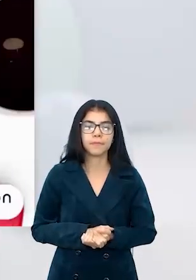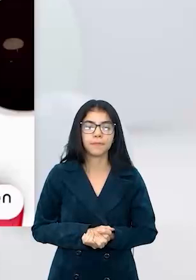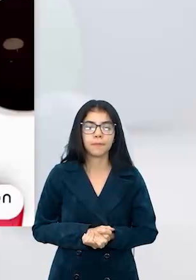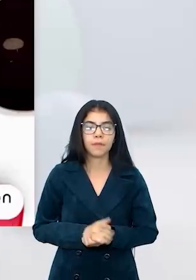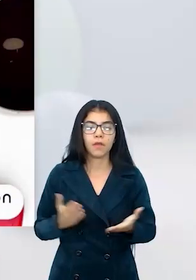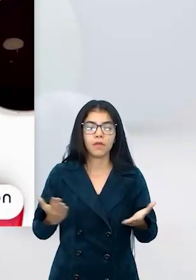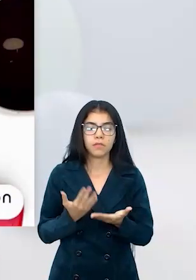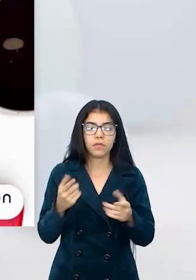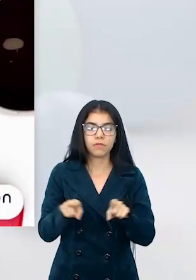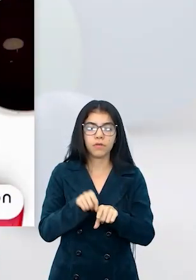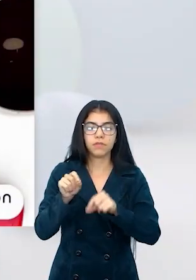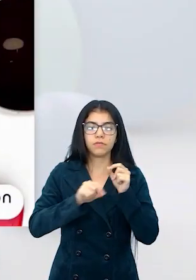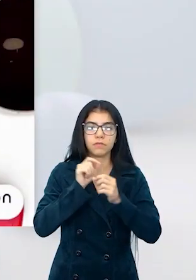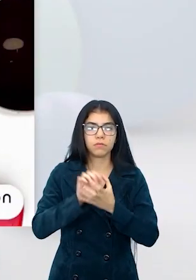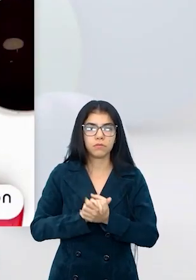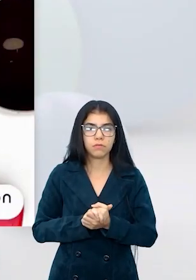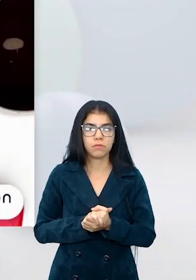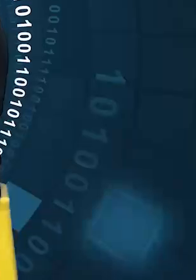Vamos lá?